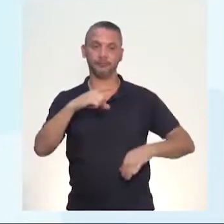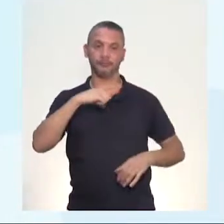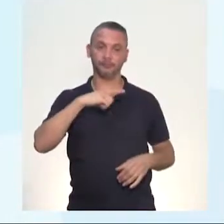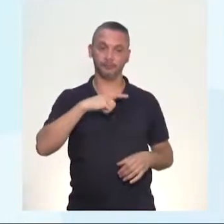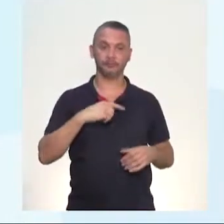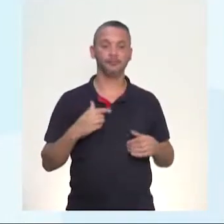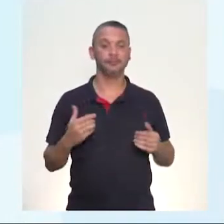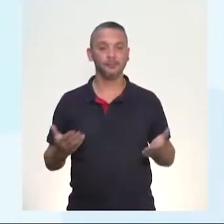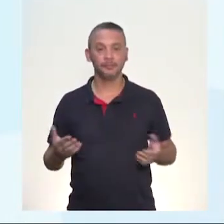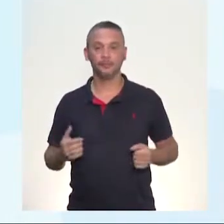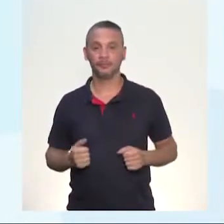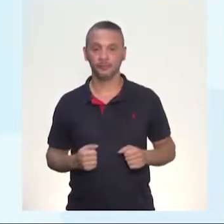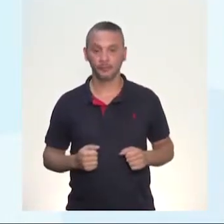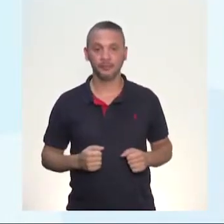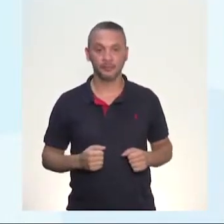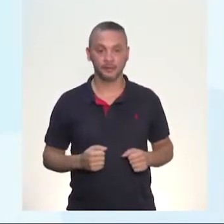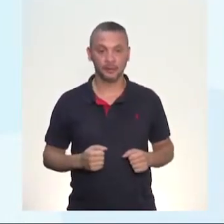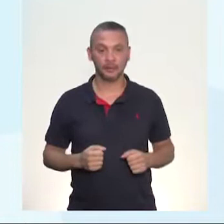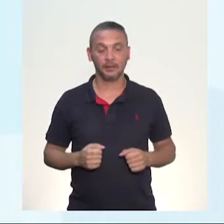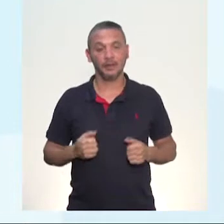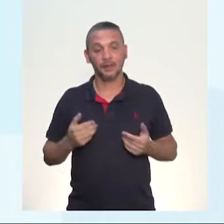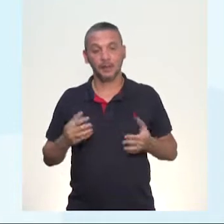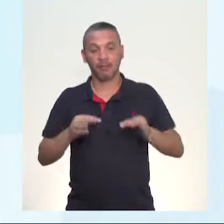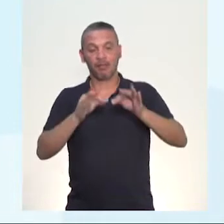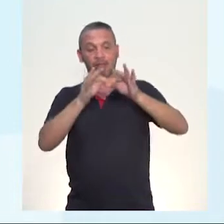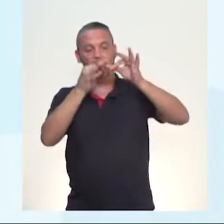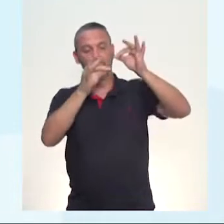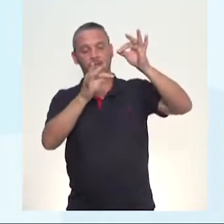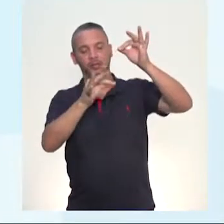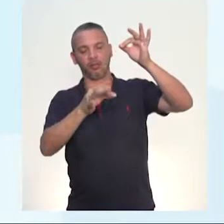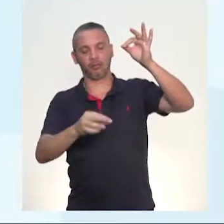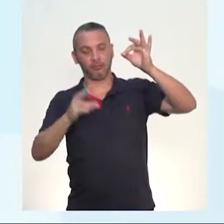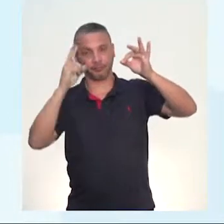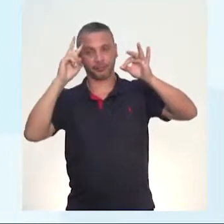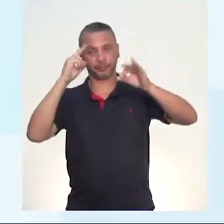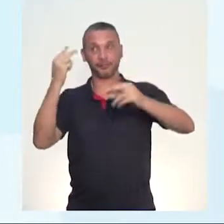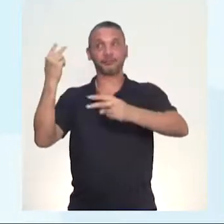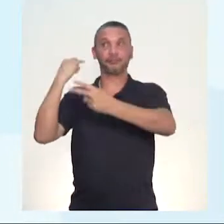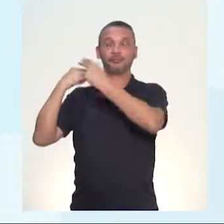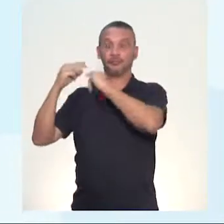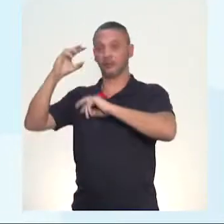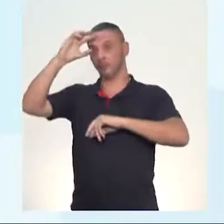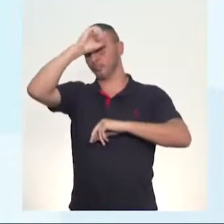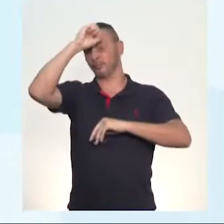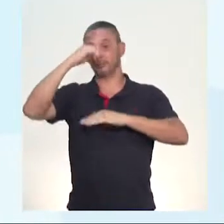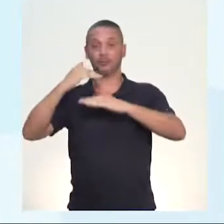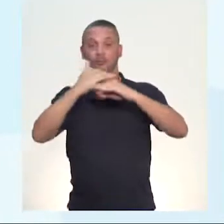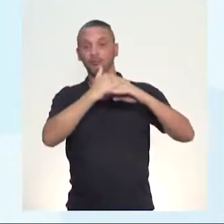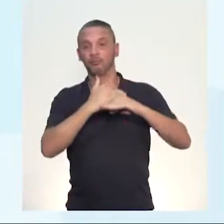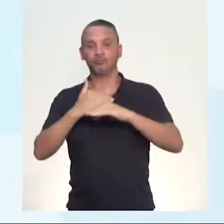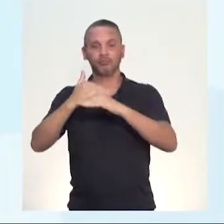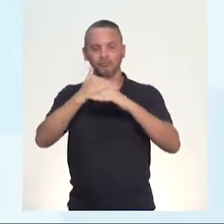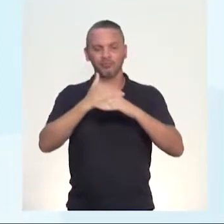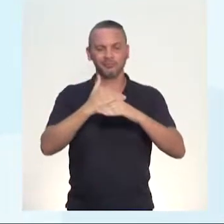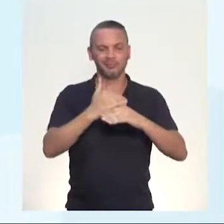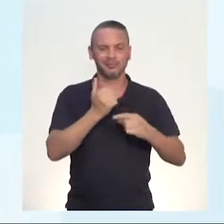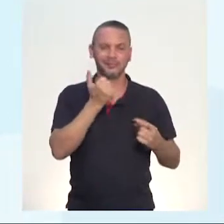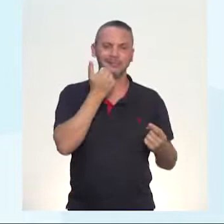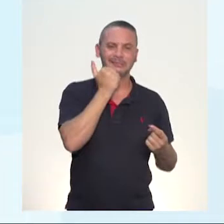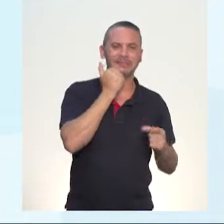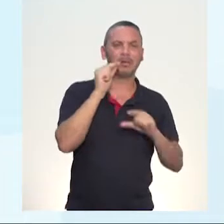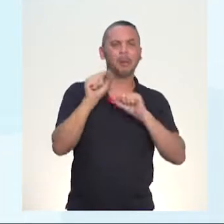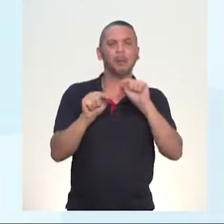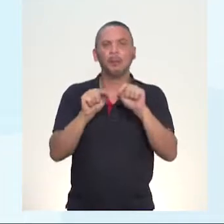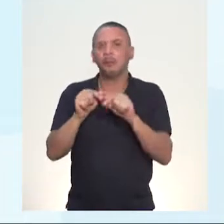Chauí, nesse momento, ela não fez uma extensa revisão do que é o senso comum, do que é a ciência.